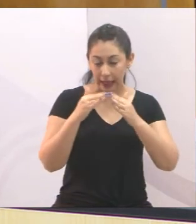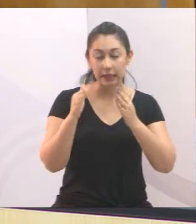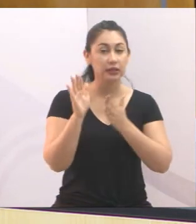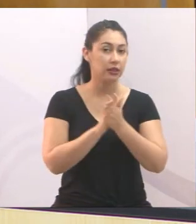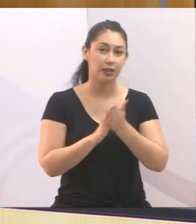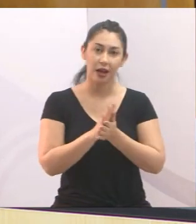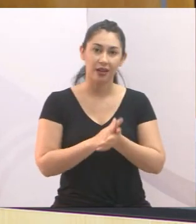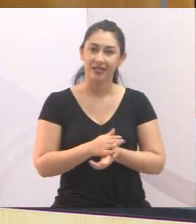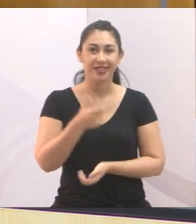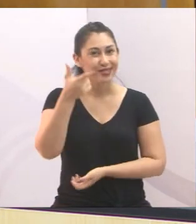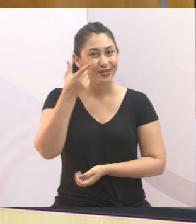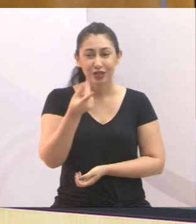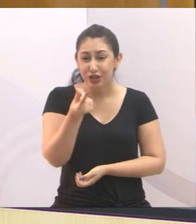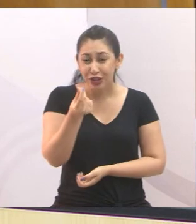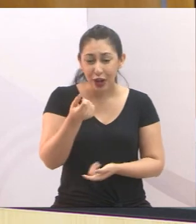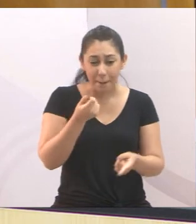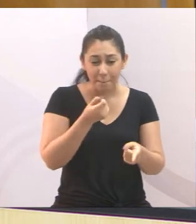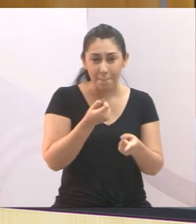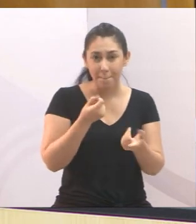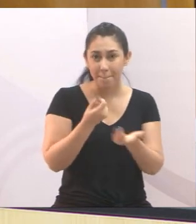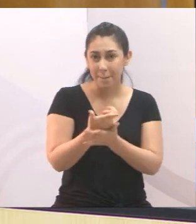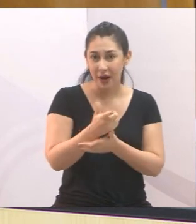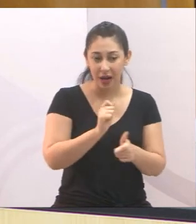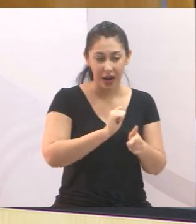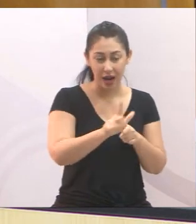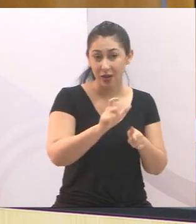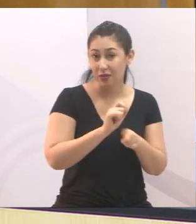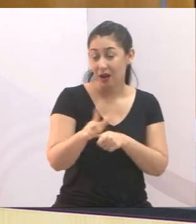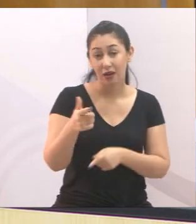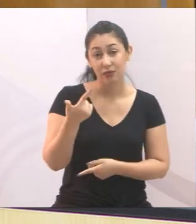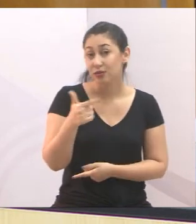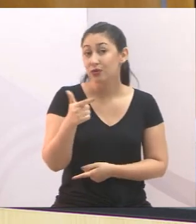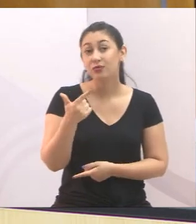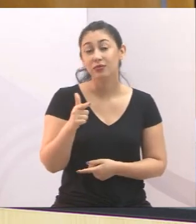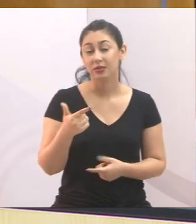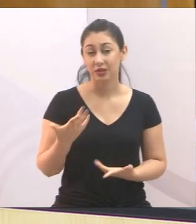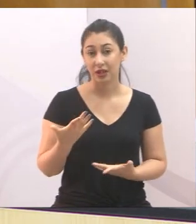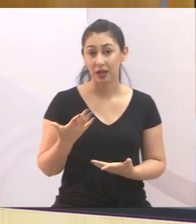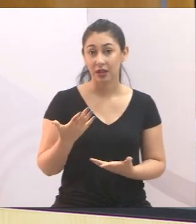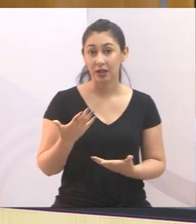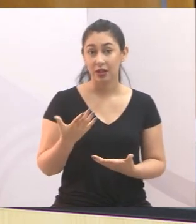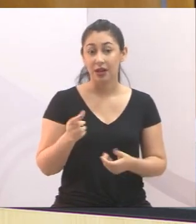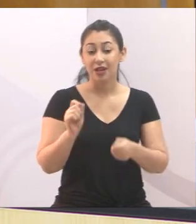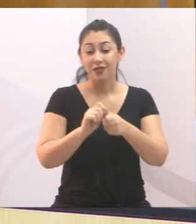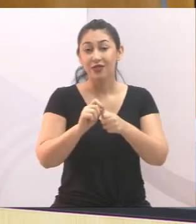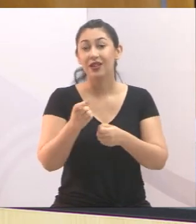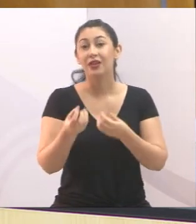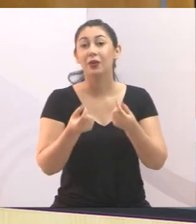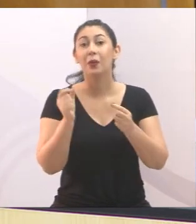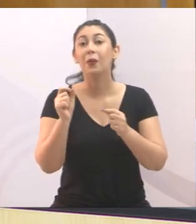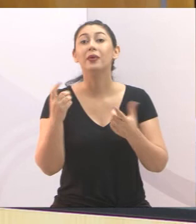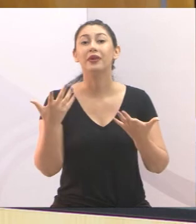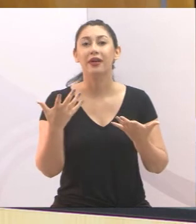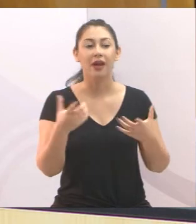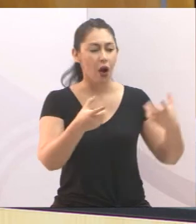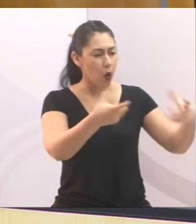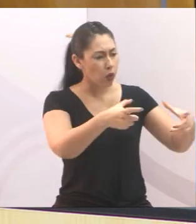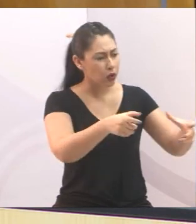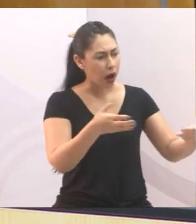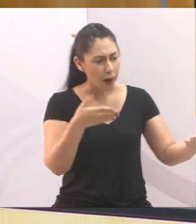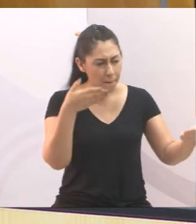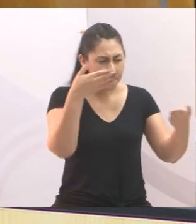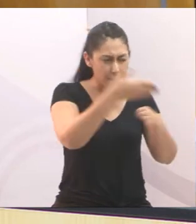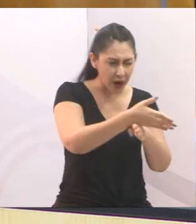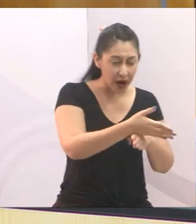de pagar aluguel, porque muitos se encontram desempregados, a única saída foi entrar nessas duas áreas e os demais